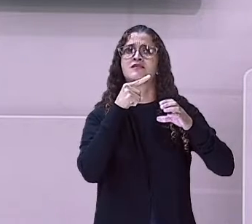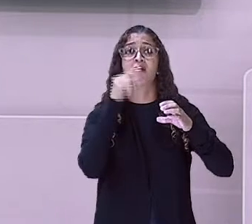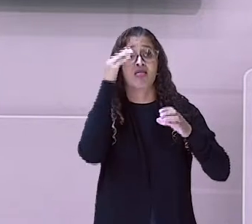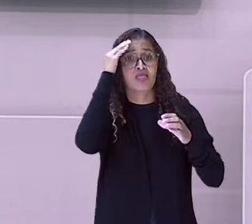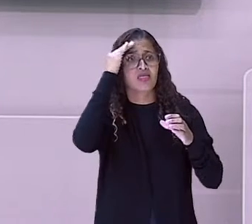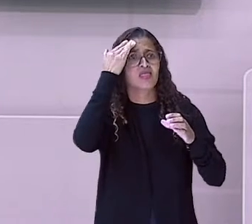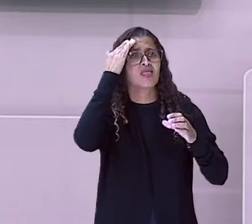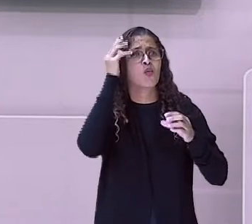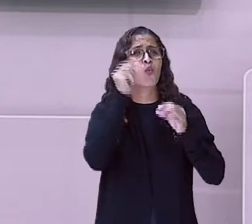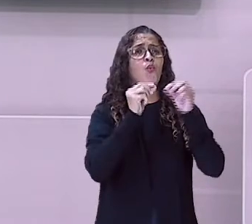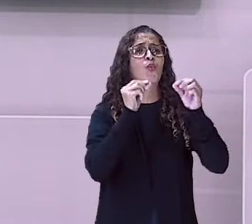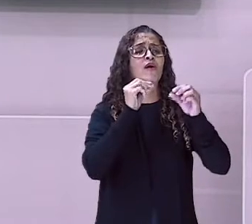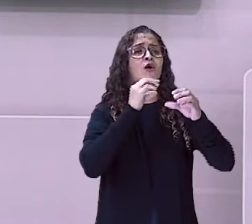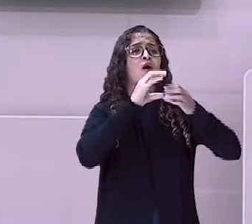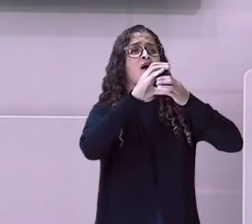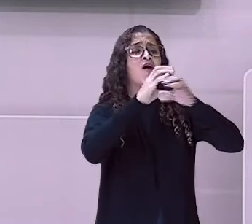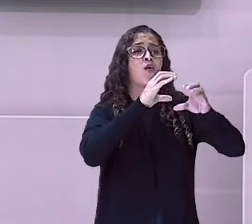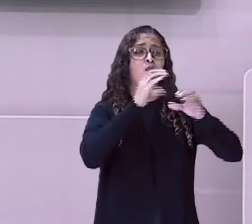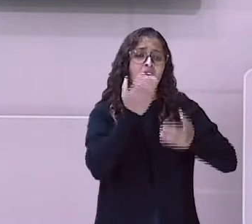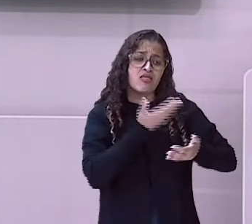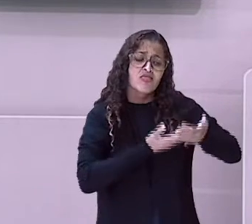ali, aquela imagem.